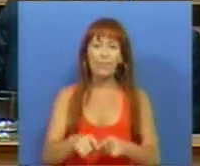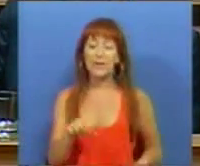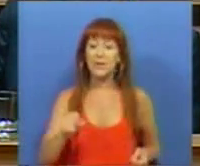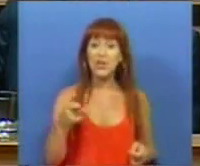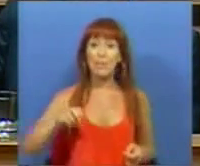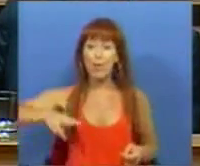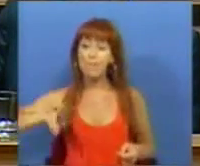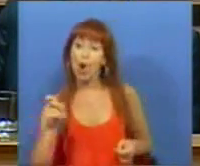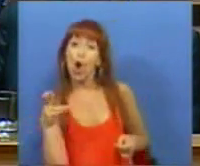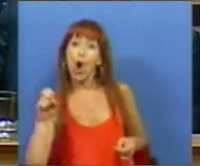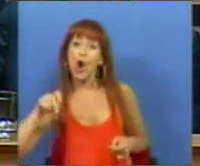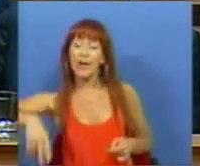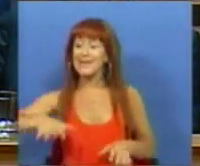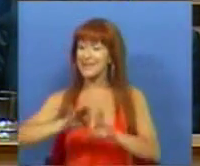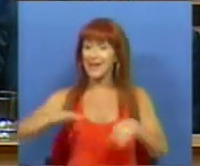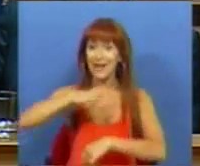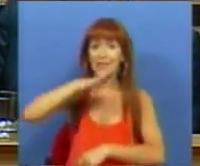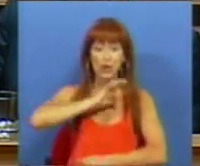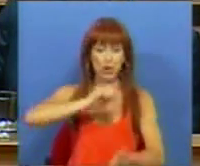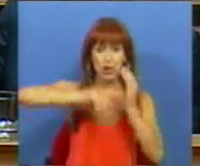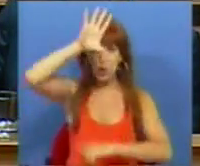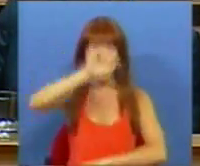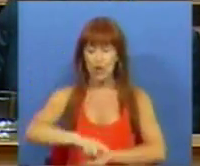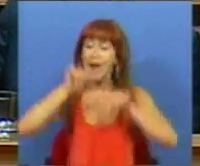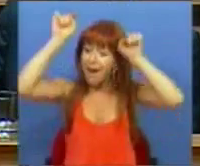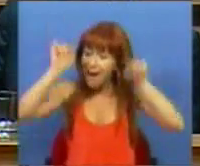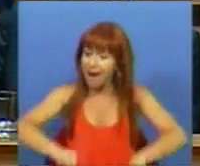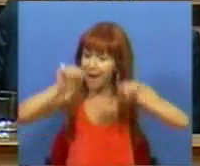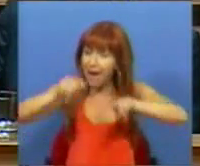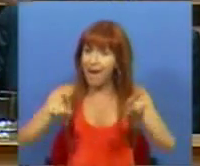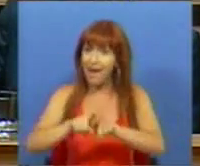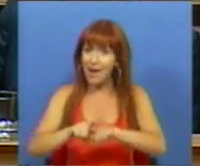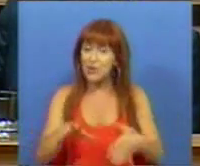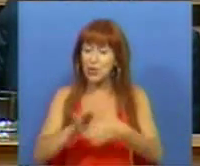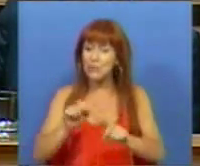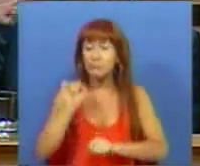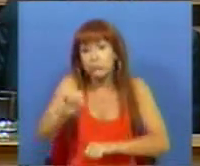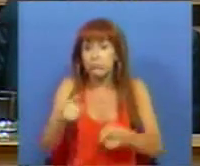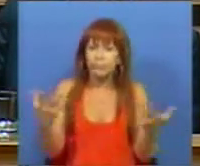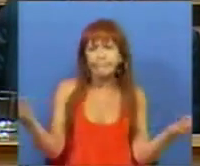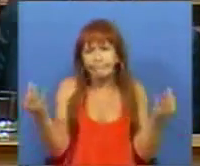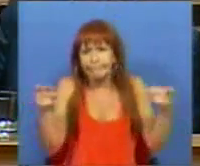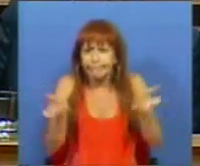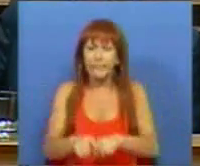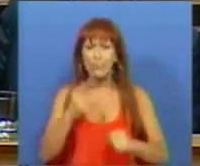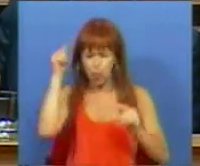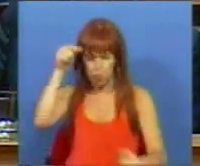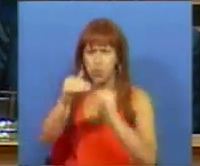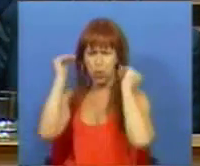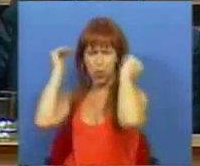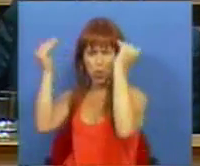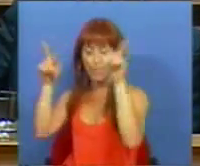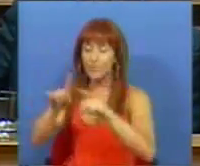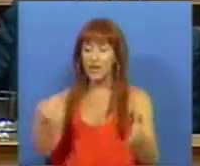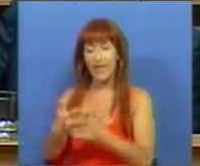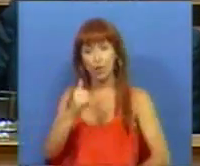Morgan, que, como diria o Sr. Secretário de Estado, é adequately ambitious. Pois claro, é muito ambicioso. Lá